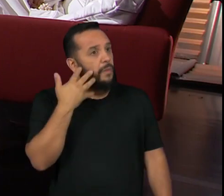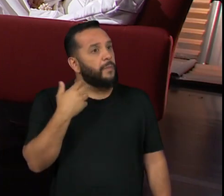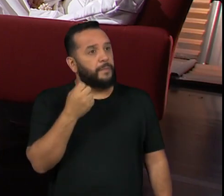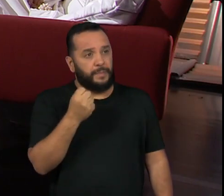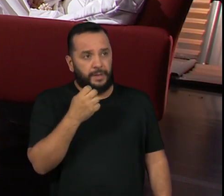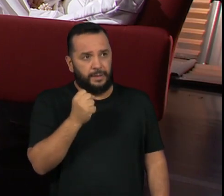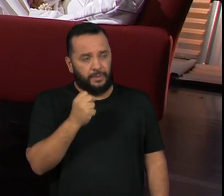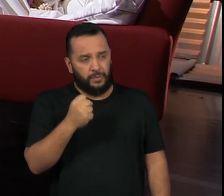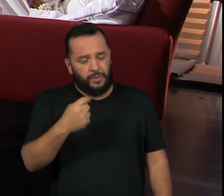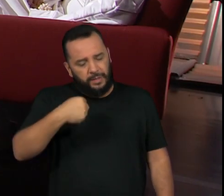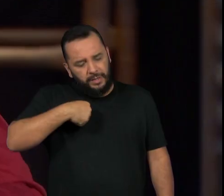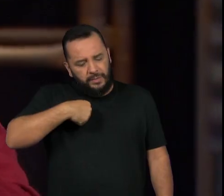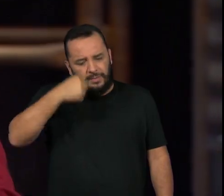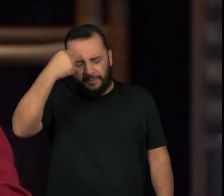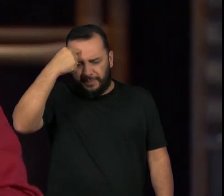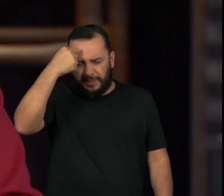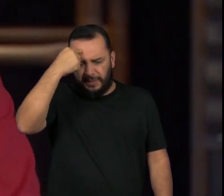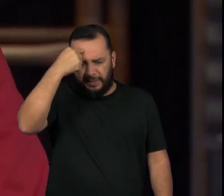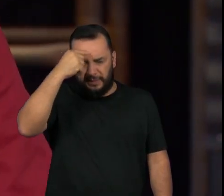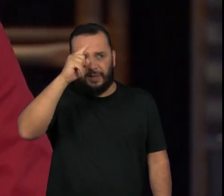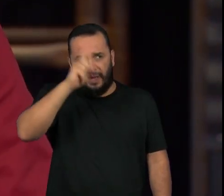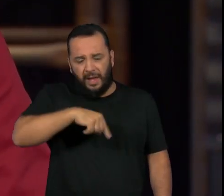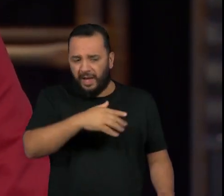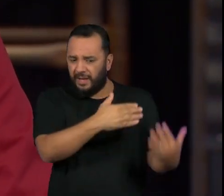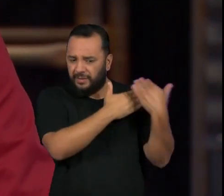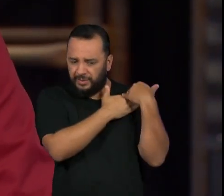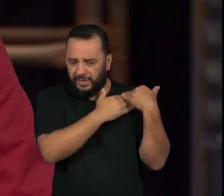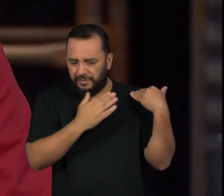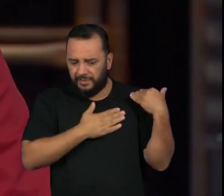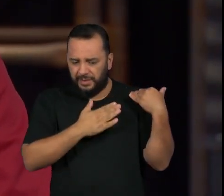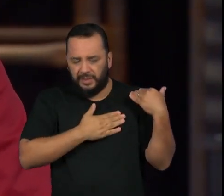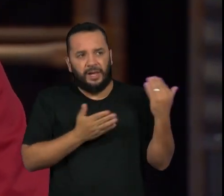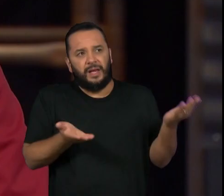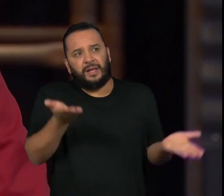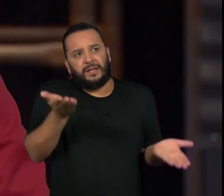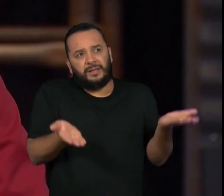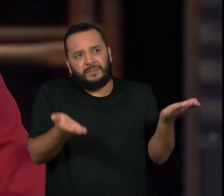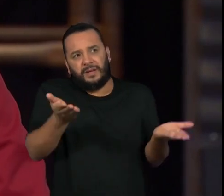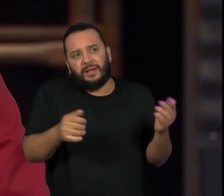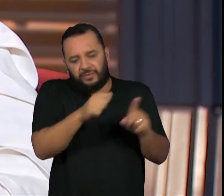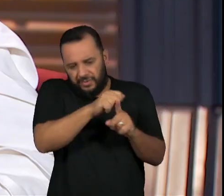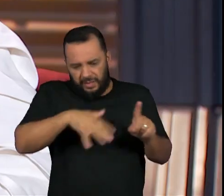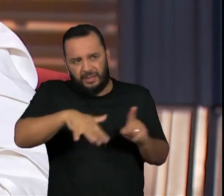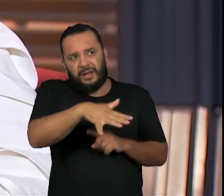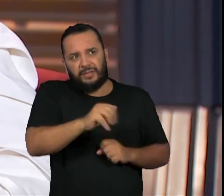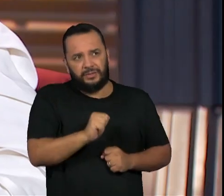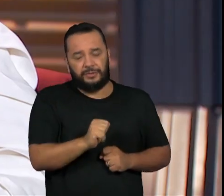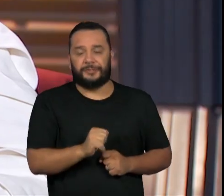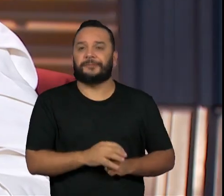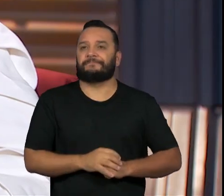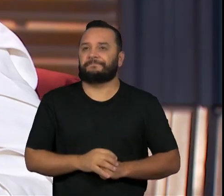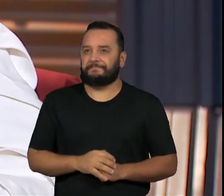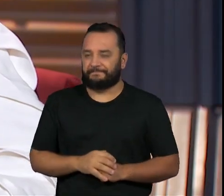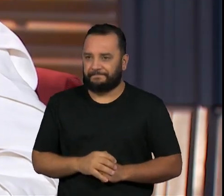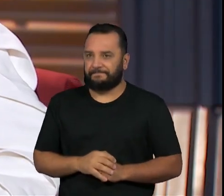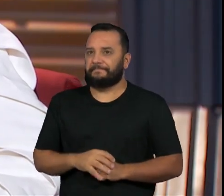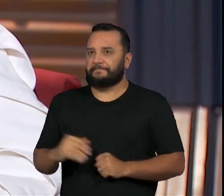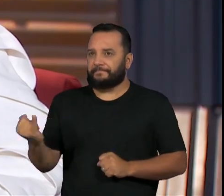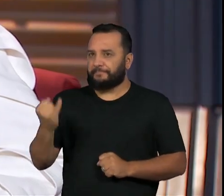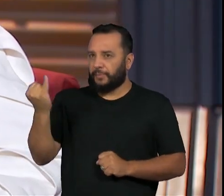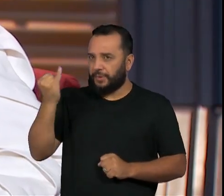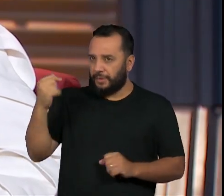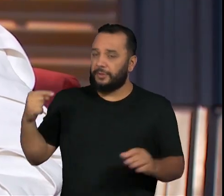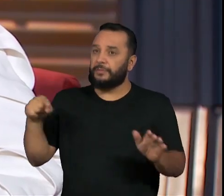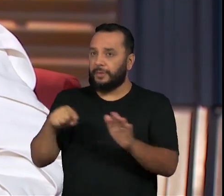posso chamar para mim a responsa de equilibrar a sociedade? Importante pergunta, importante